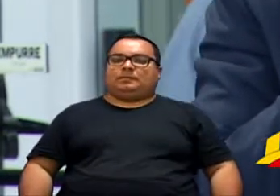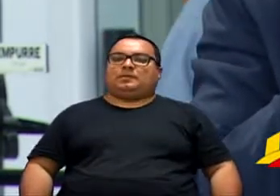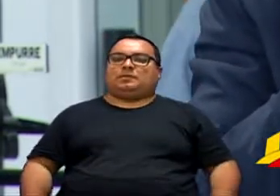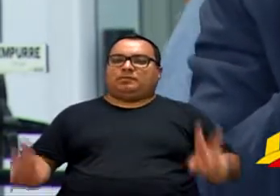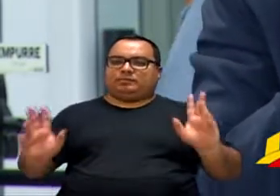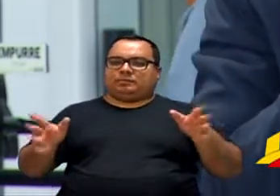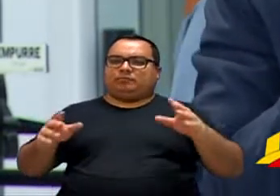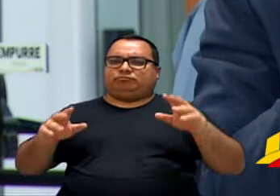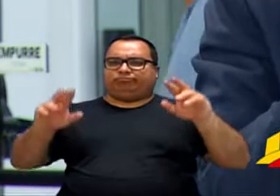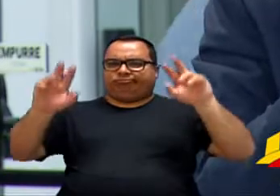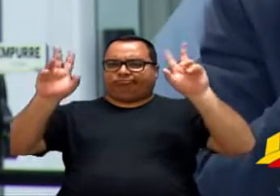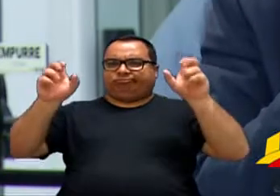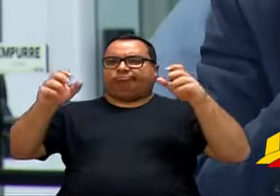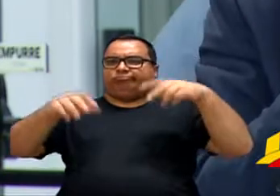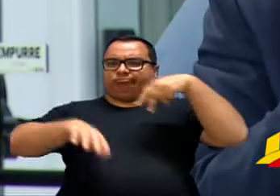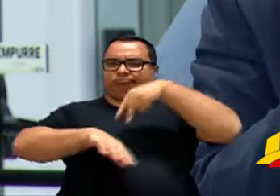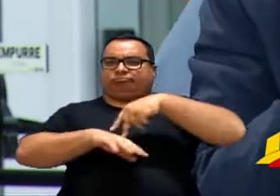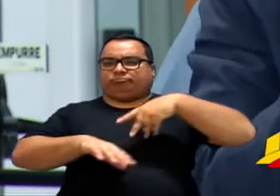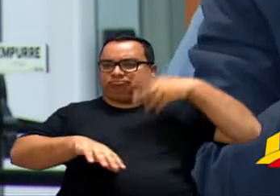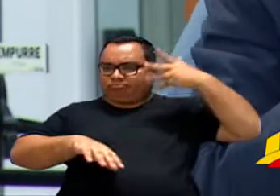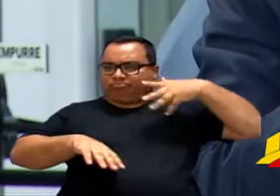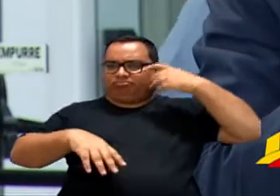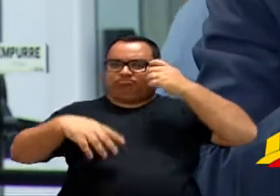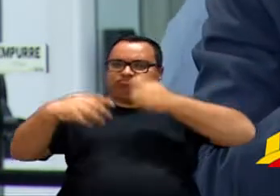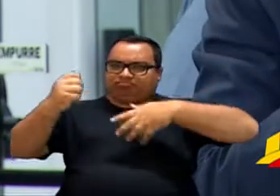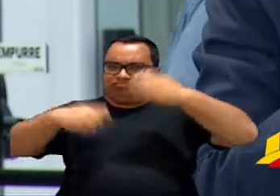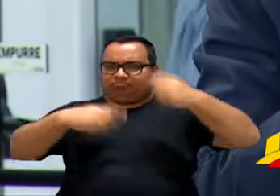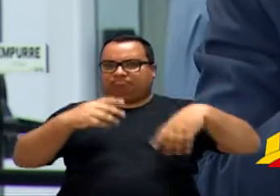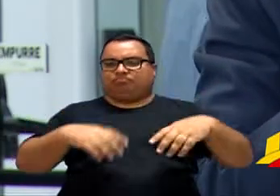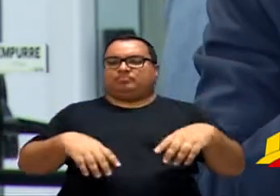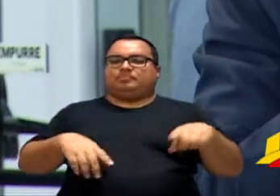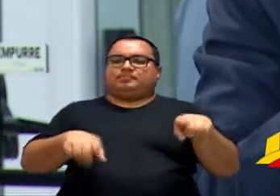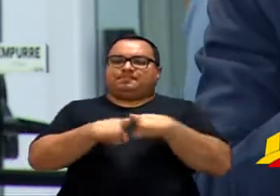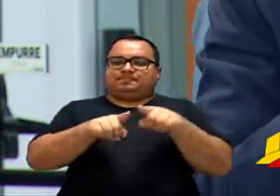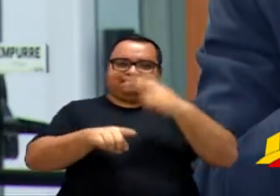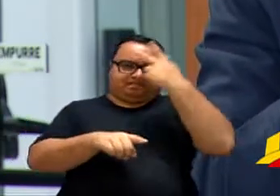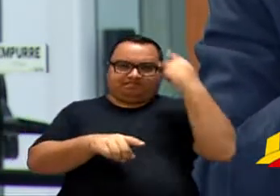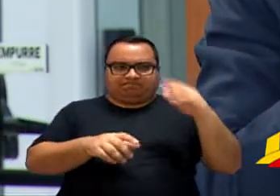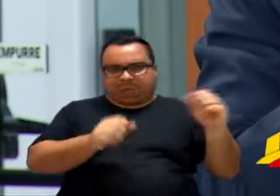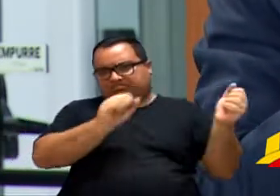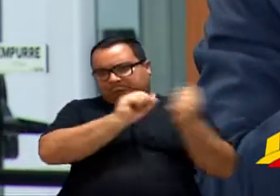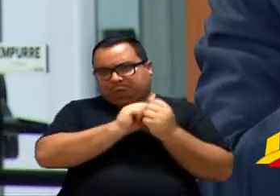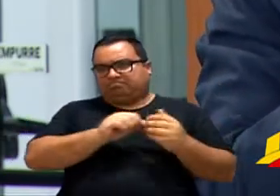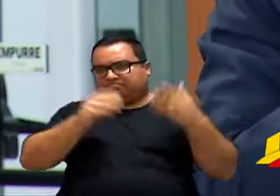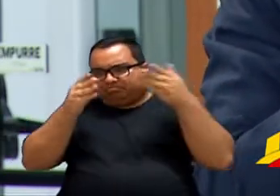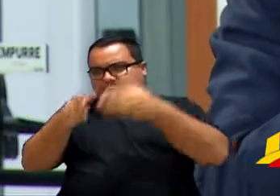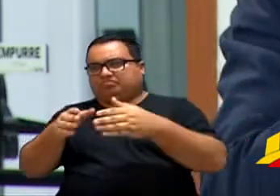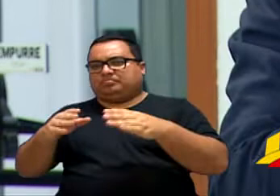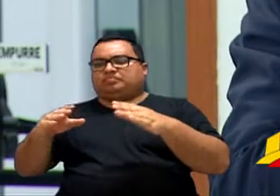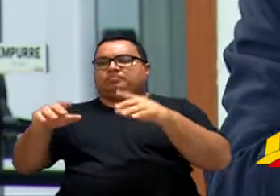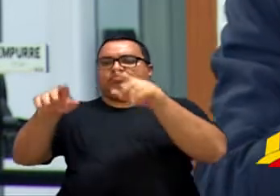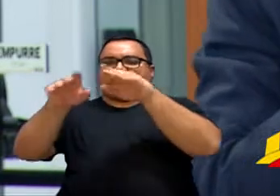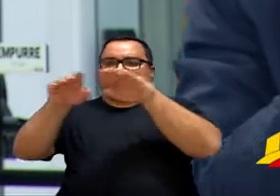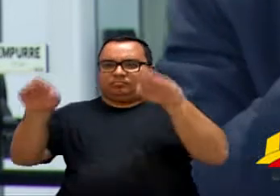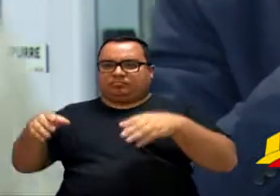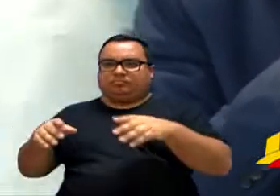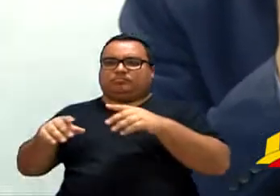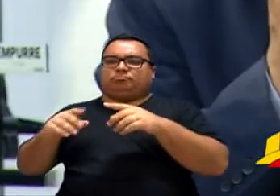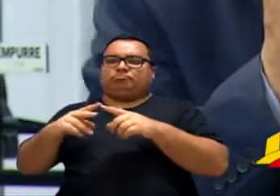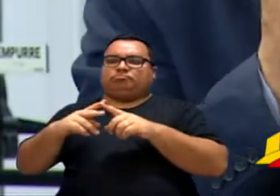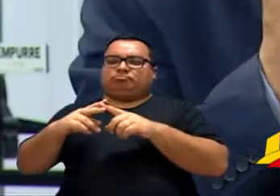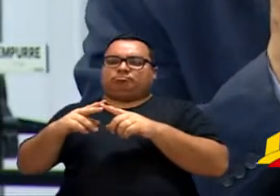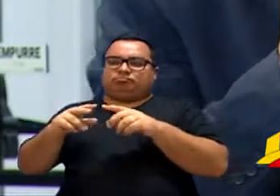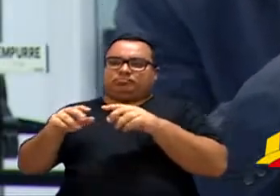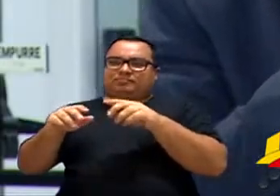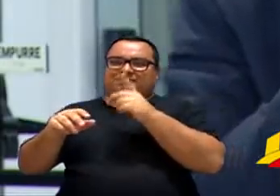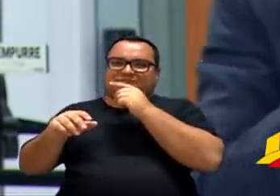várias vezes aqui na Tribuna levei é munícipe lá na estação de tratamento eu fui na esta fiz uma enquete na página e a zona